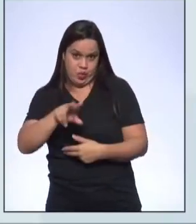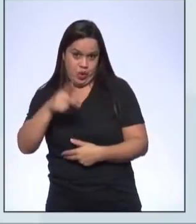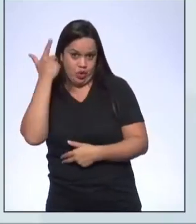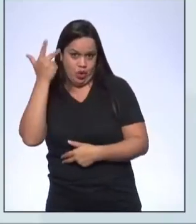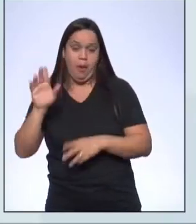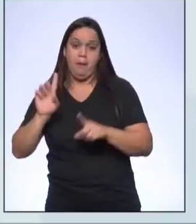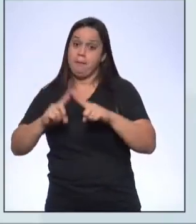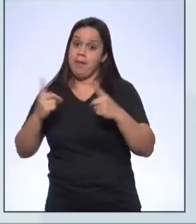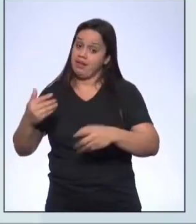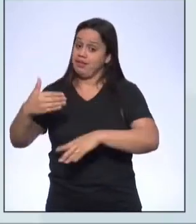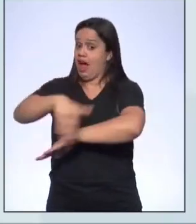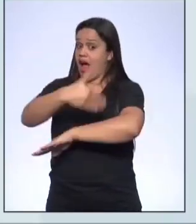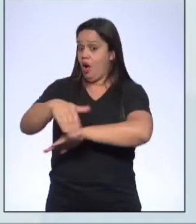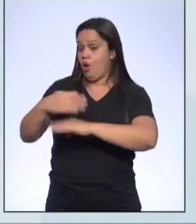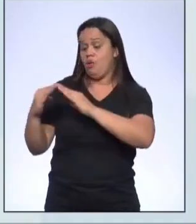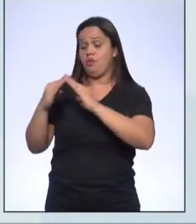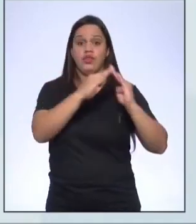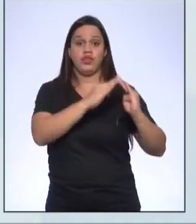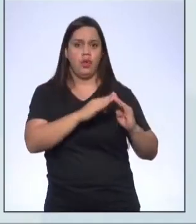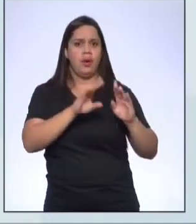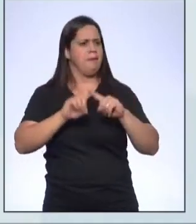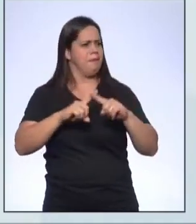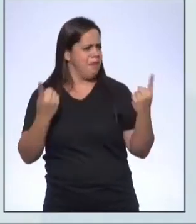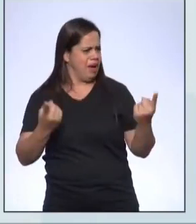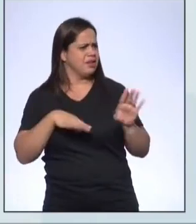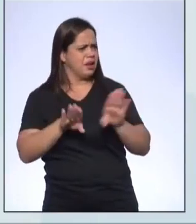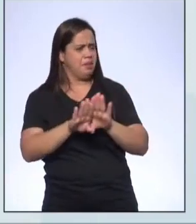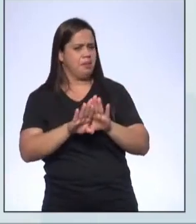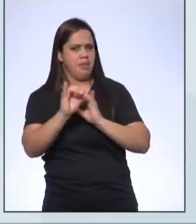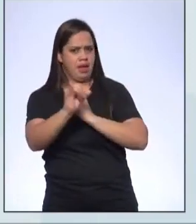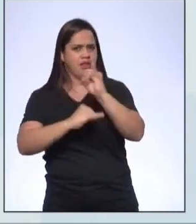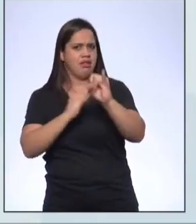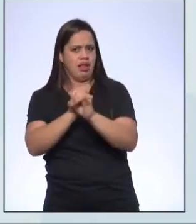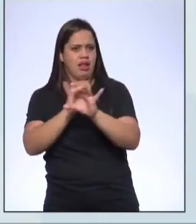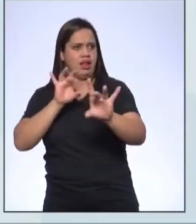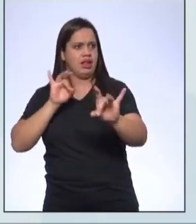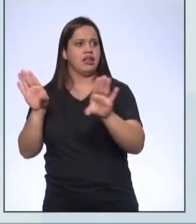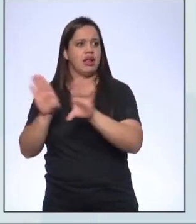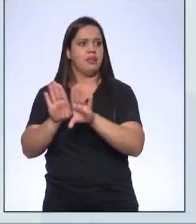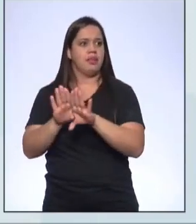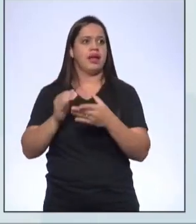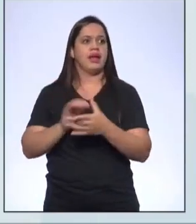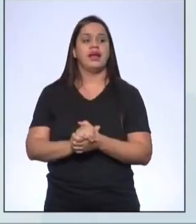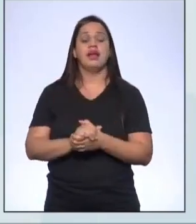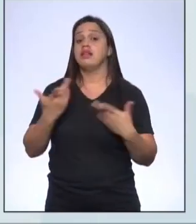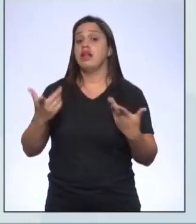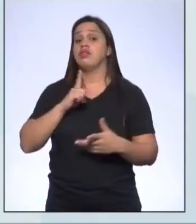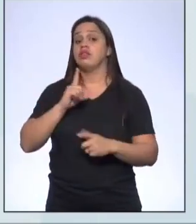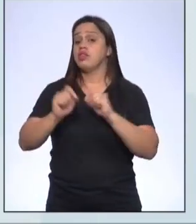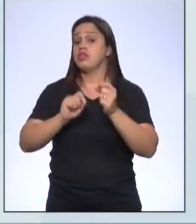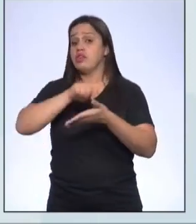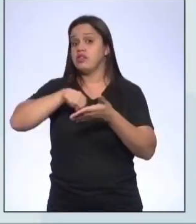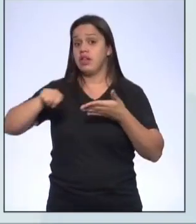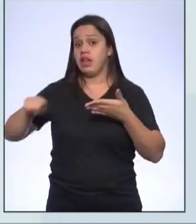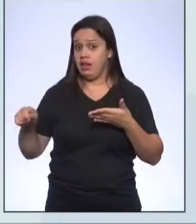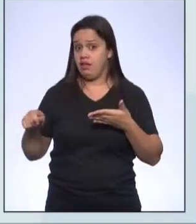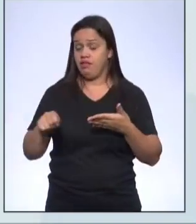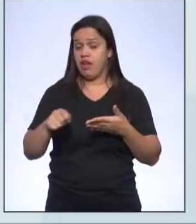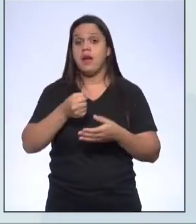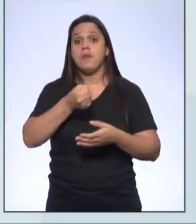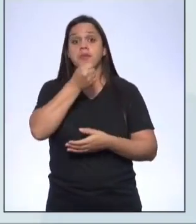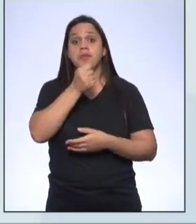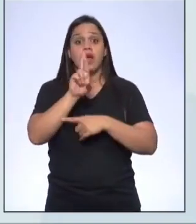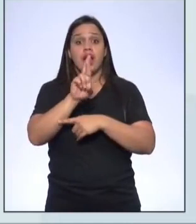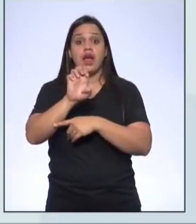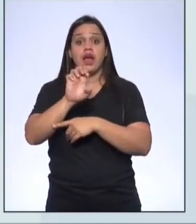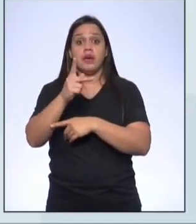rua, sei lá, vizinho. No âmbito virtual também pode teve acontecer. Um problema o vizinho, ou no âmbito virtual, né? Então, vocês vão escrever lá uma reportagem